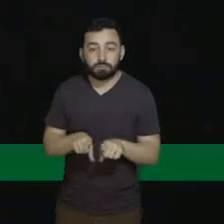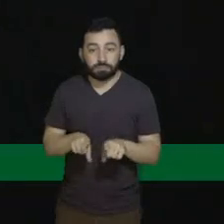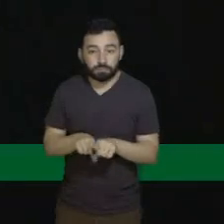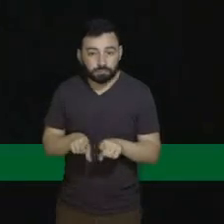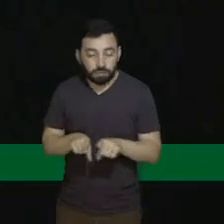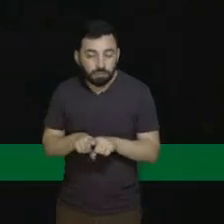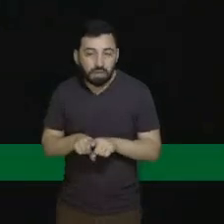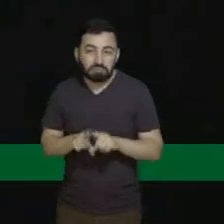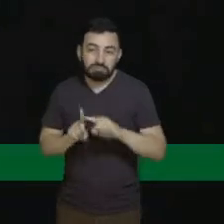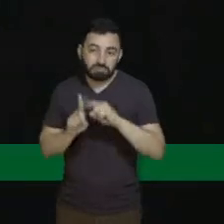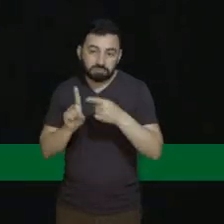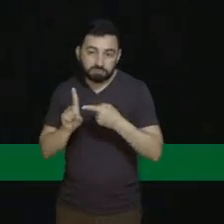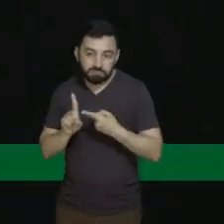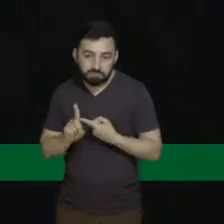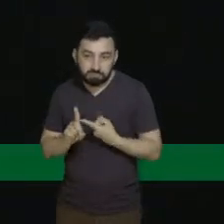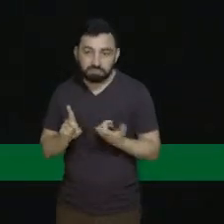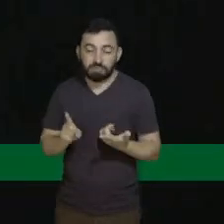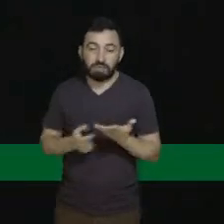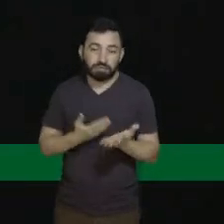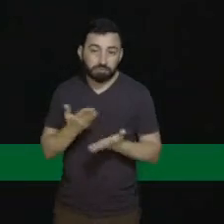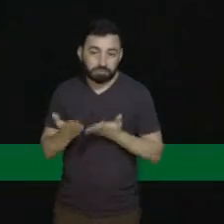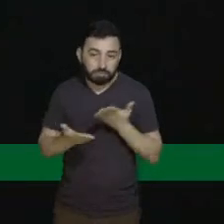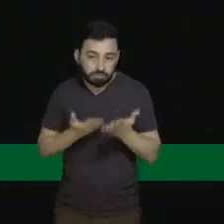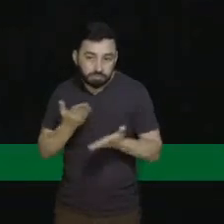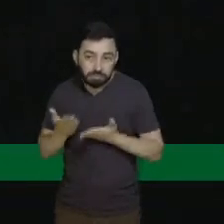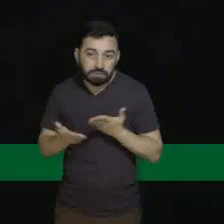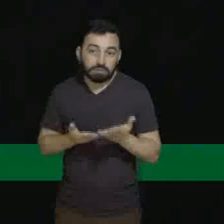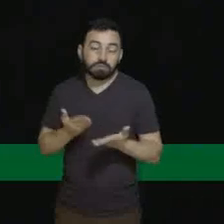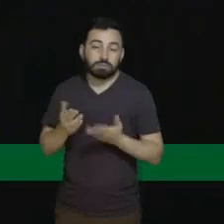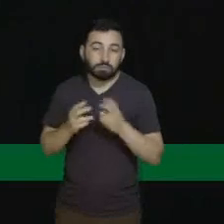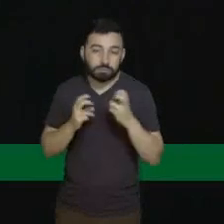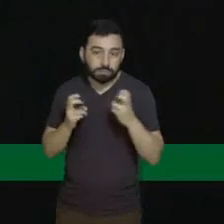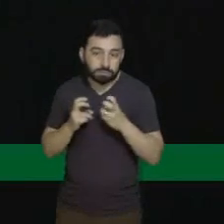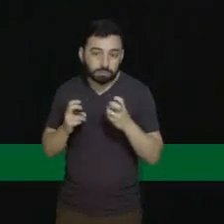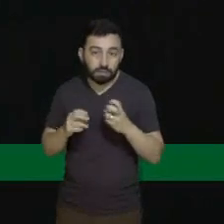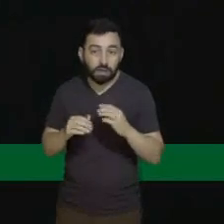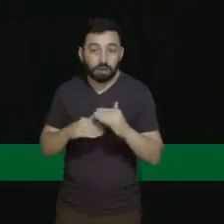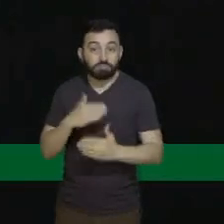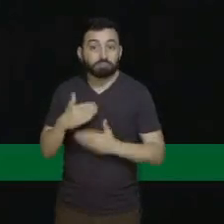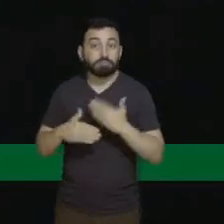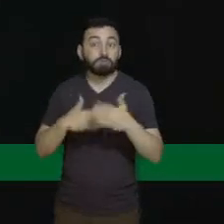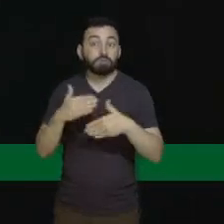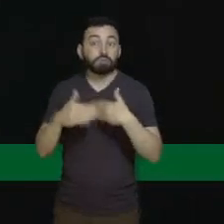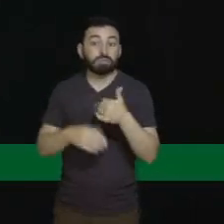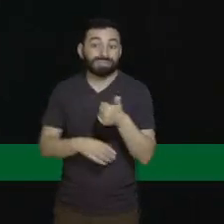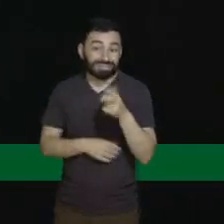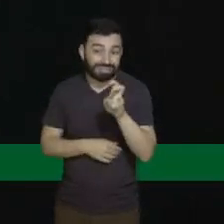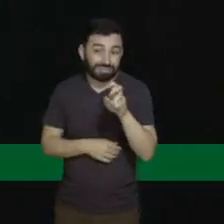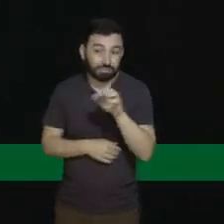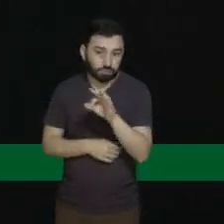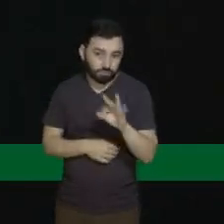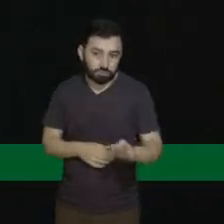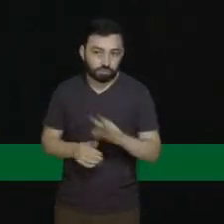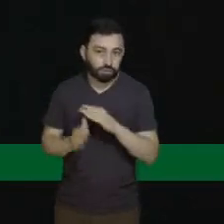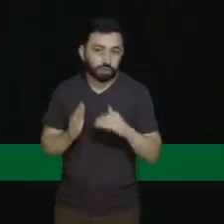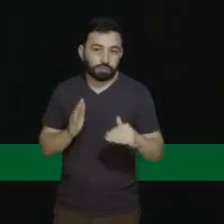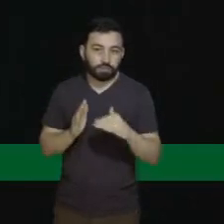cesáreas e atendimentos de pronto-socorro, um aumento de 15% no geral.